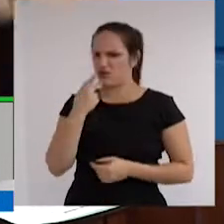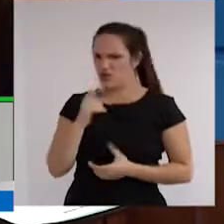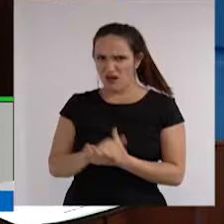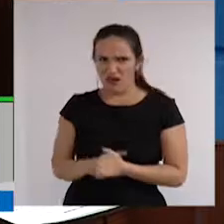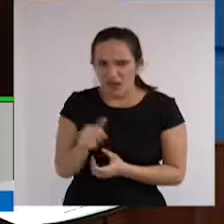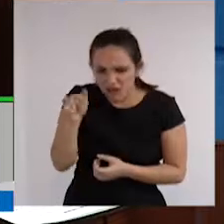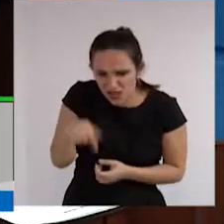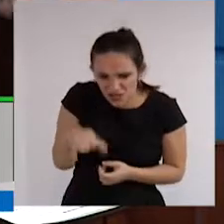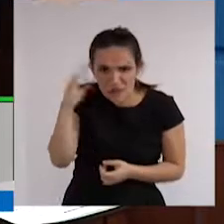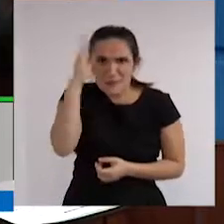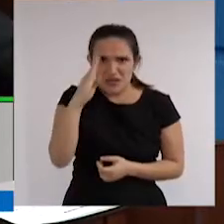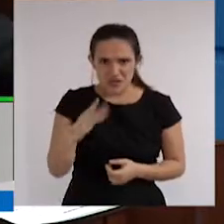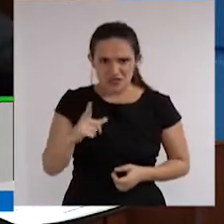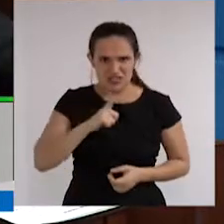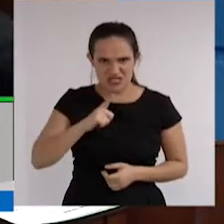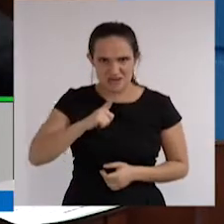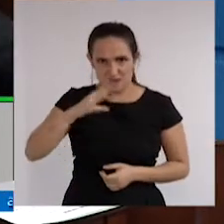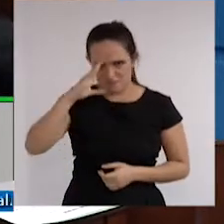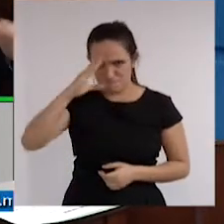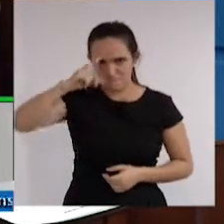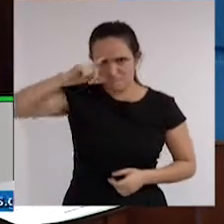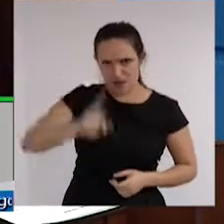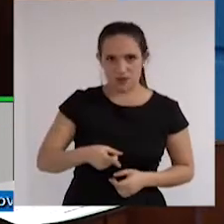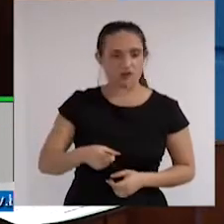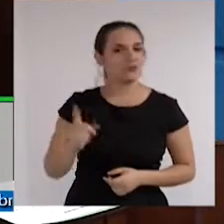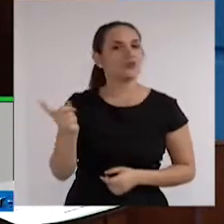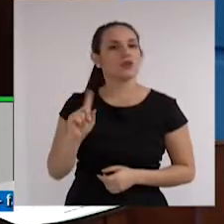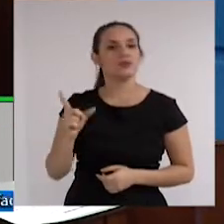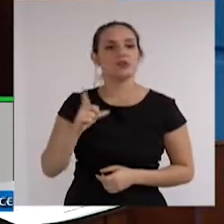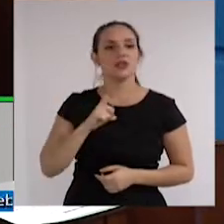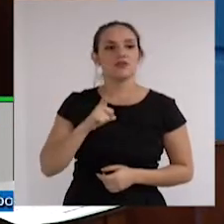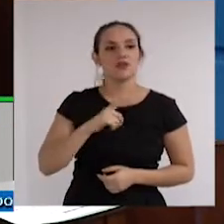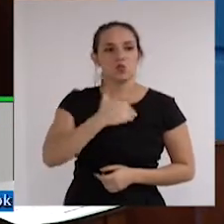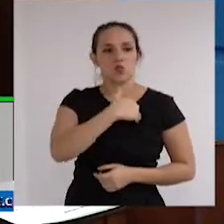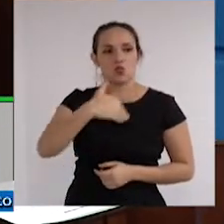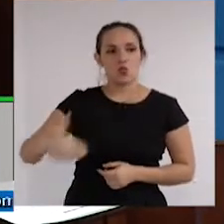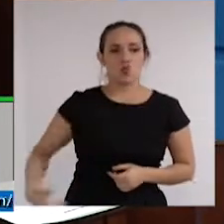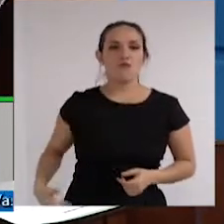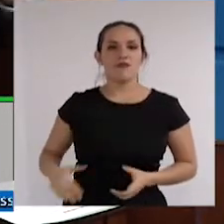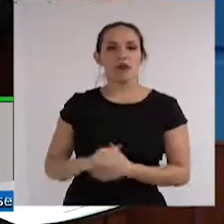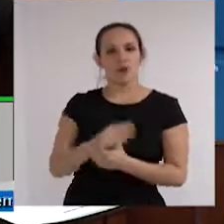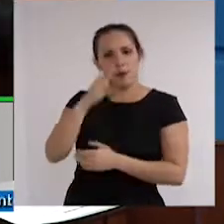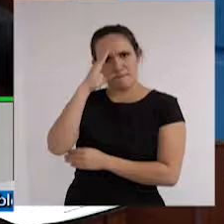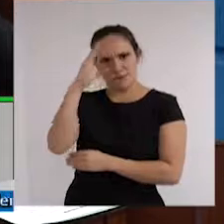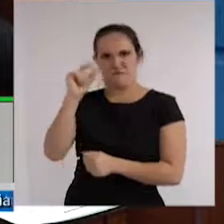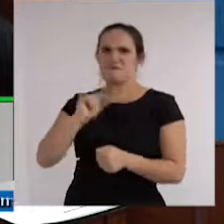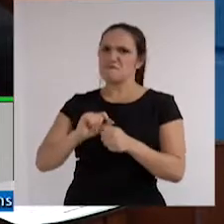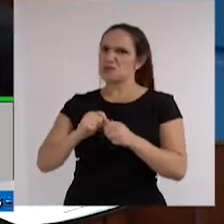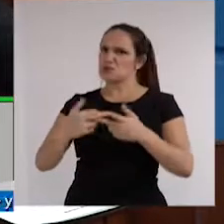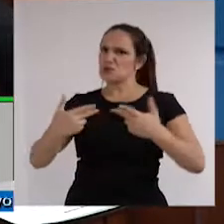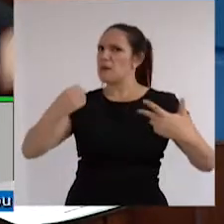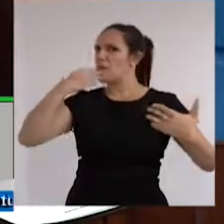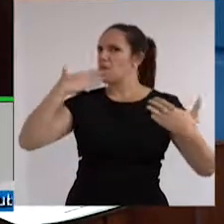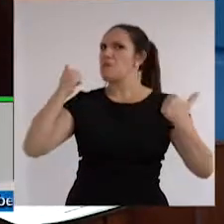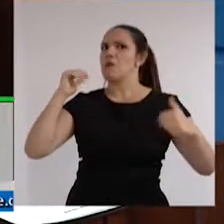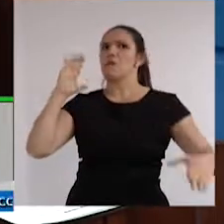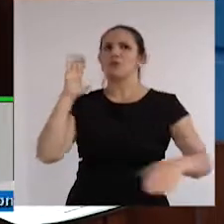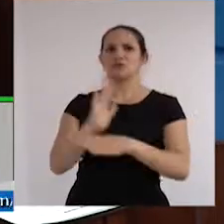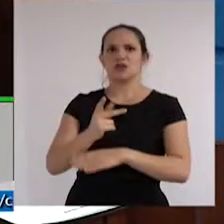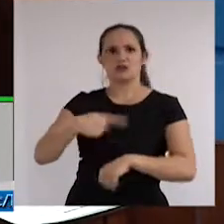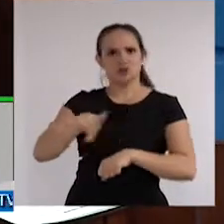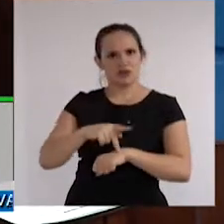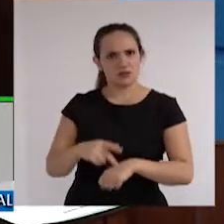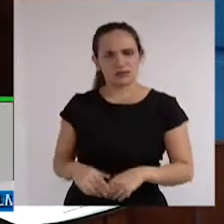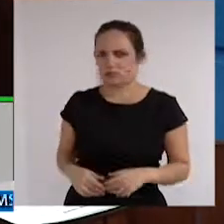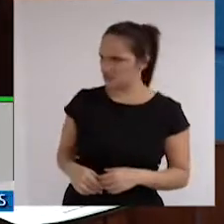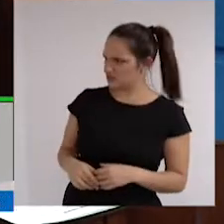não houve uma ditadura militar, houve um governo militar que fez muito bem para o país. Foi isso que eu escutei no